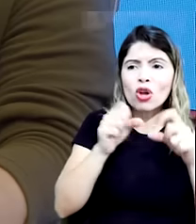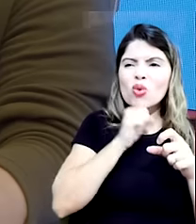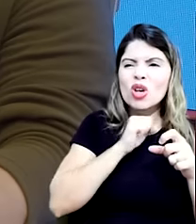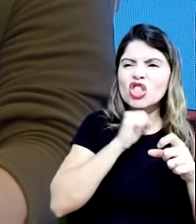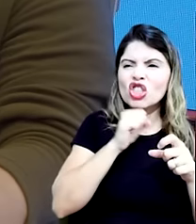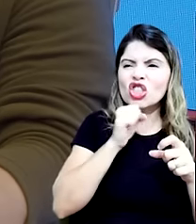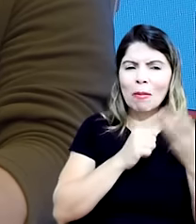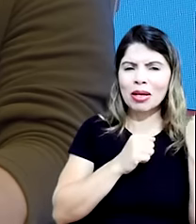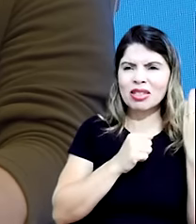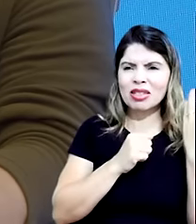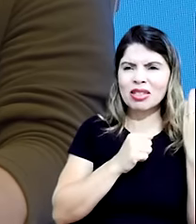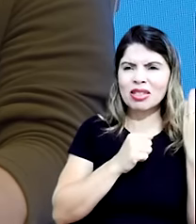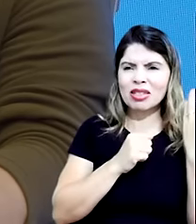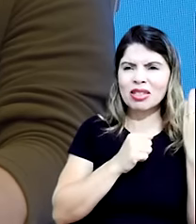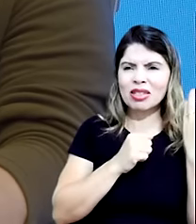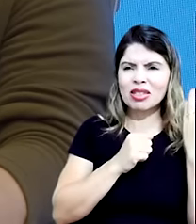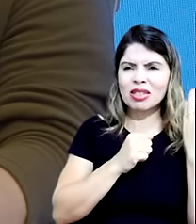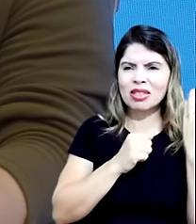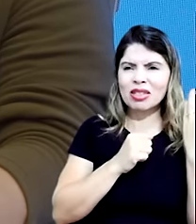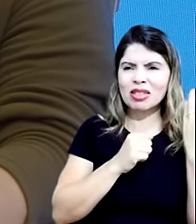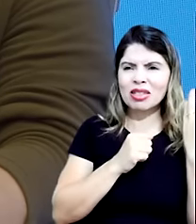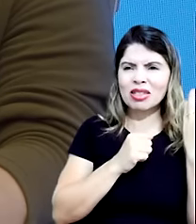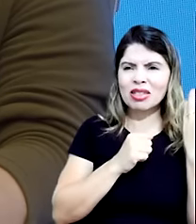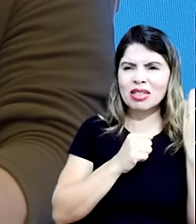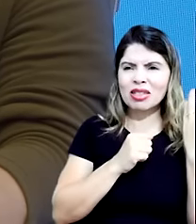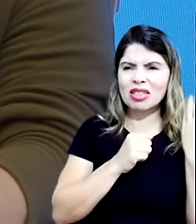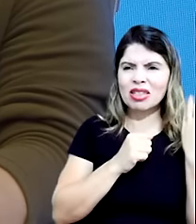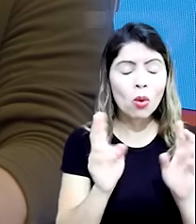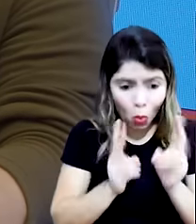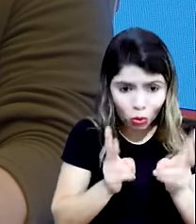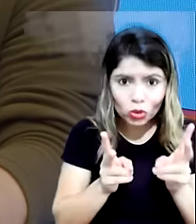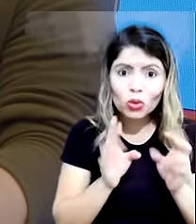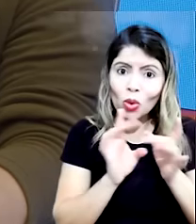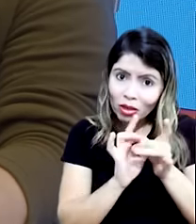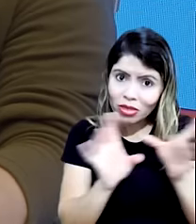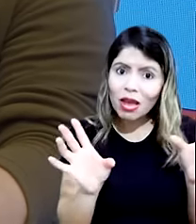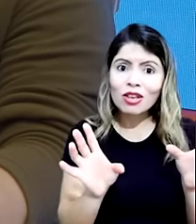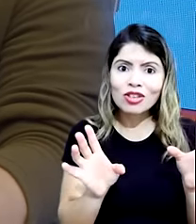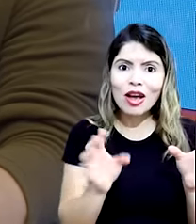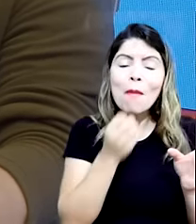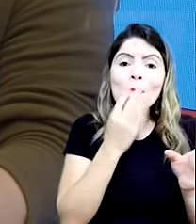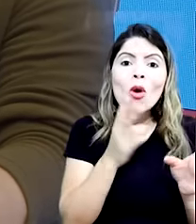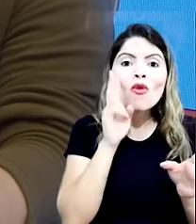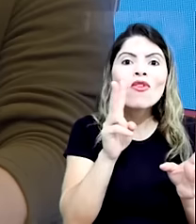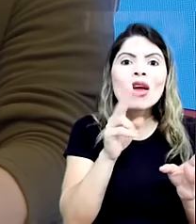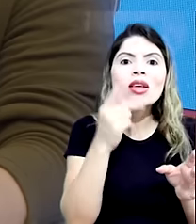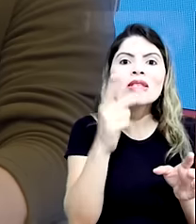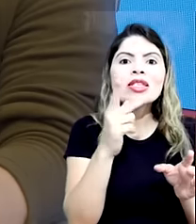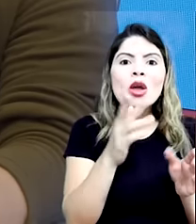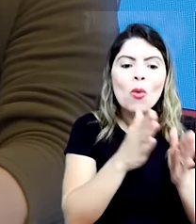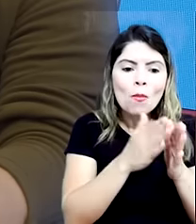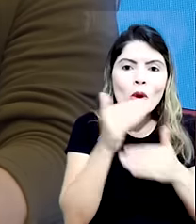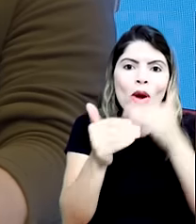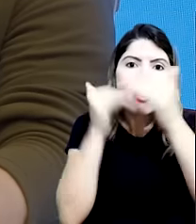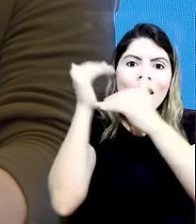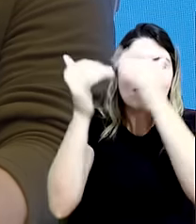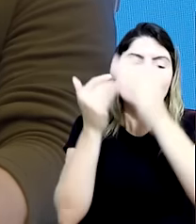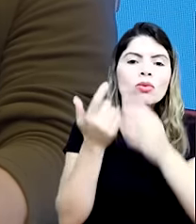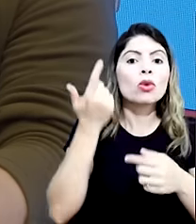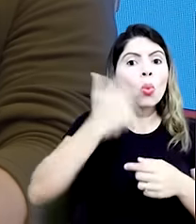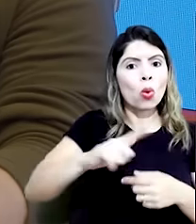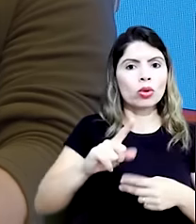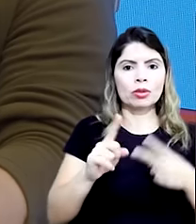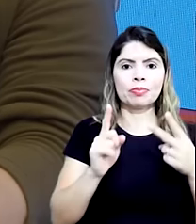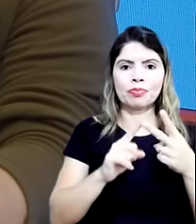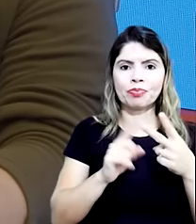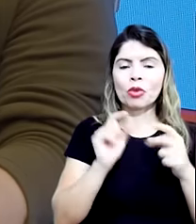legal né então você transmite outra coisa também muito importante gente é não se comparar com os outros porque